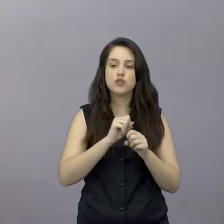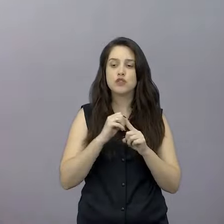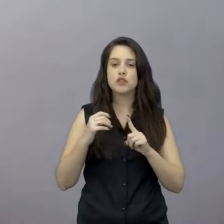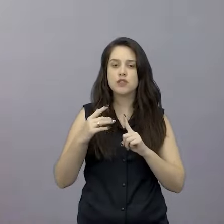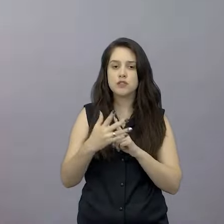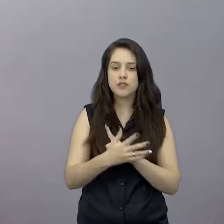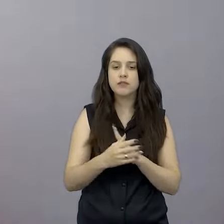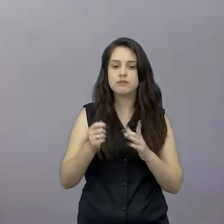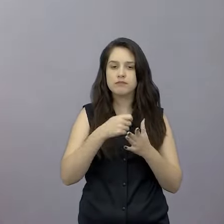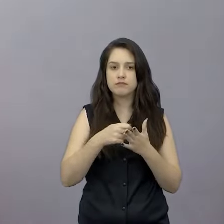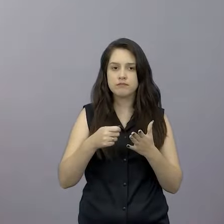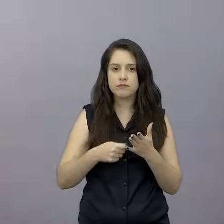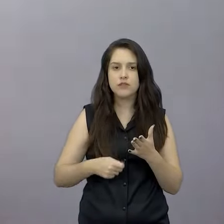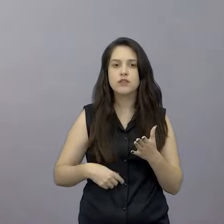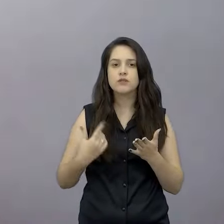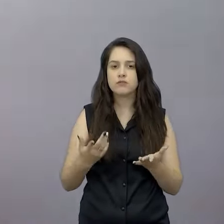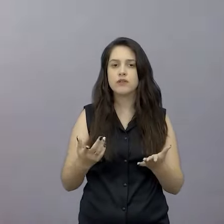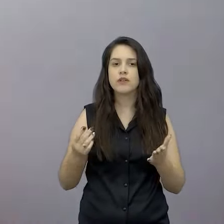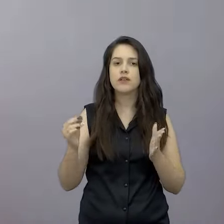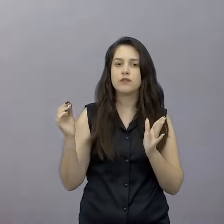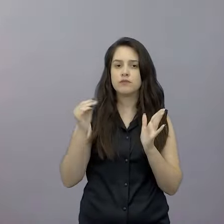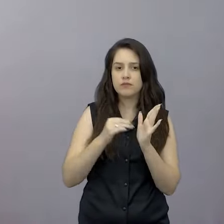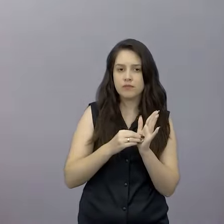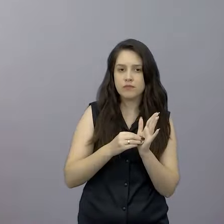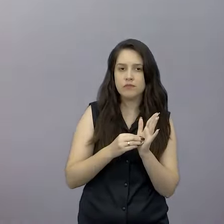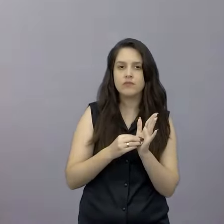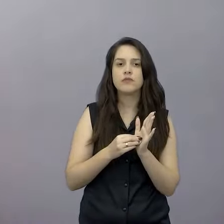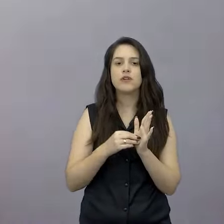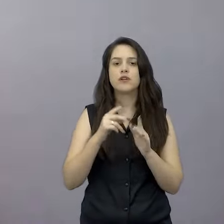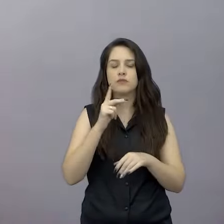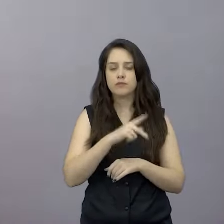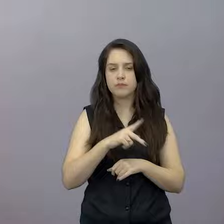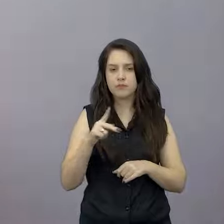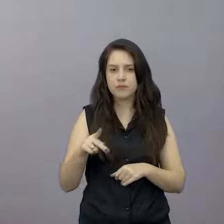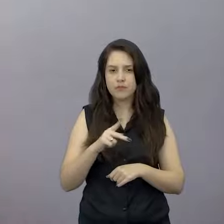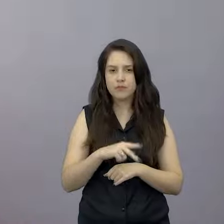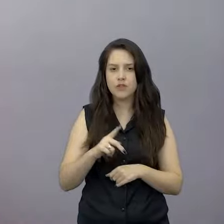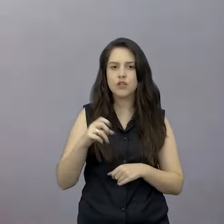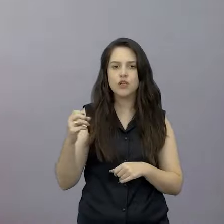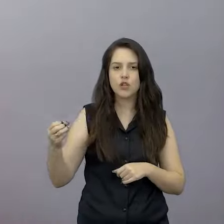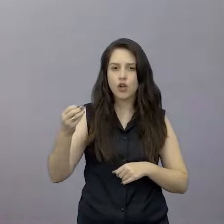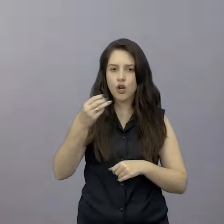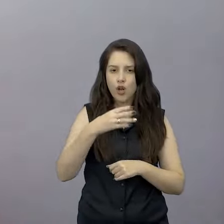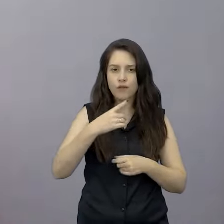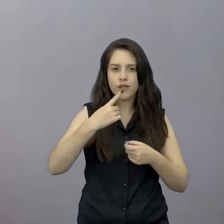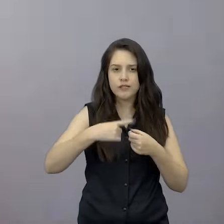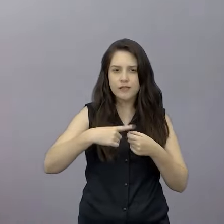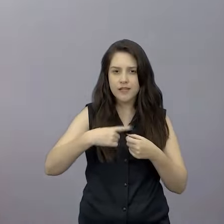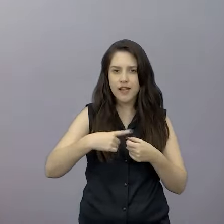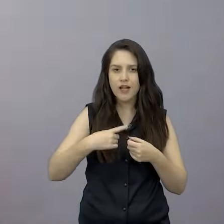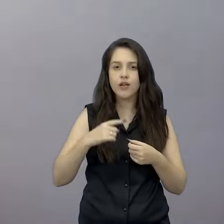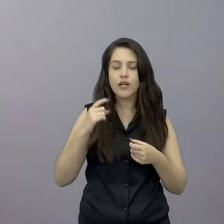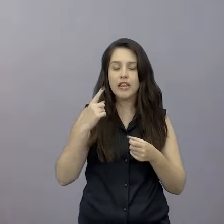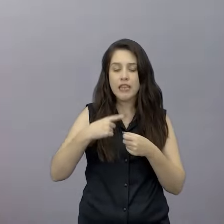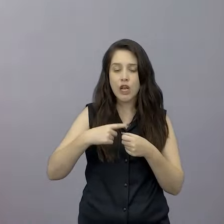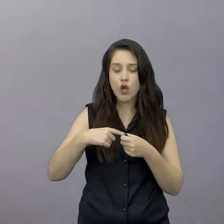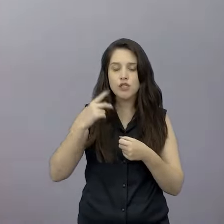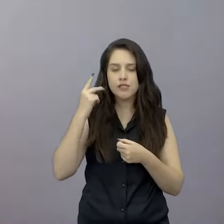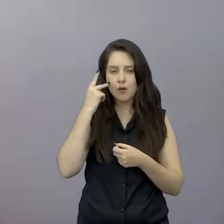e escrita. Atualmente exerço a função de formadora, moro na cidade de Presidente Prudente, interior de São